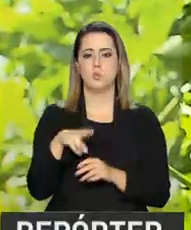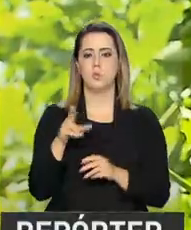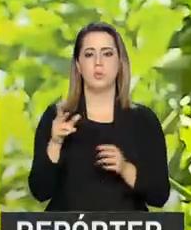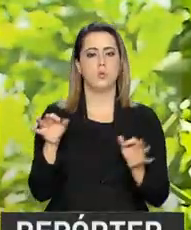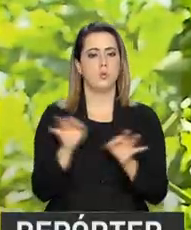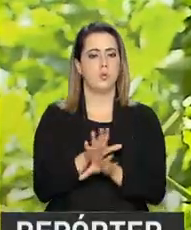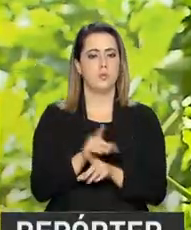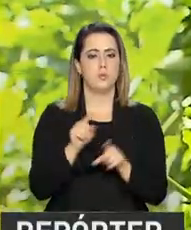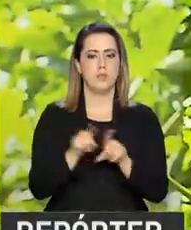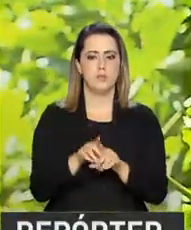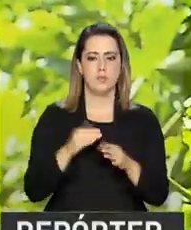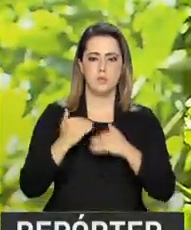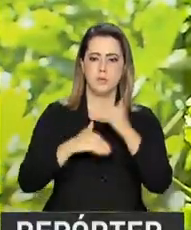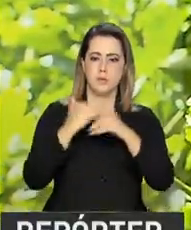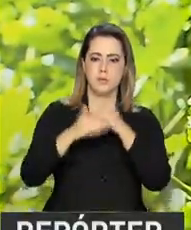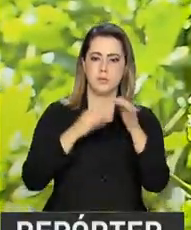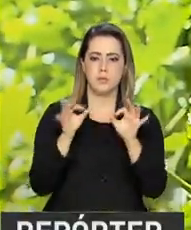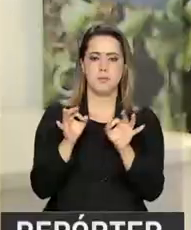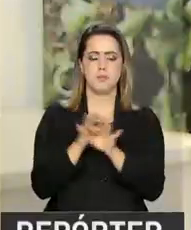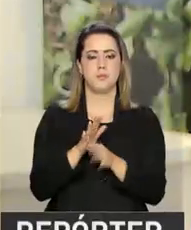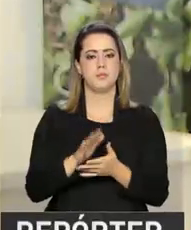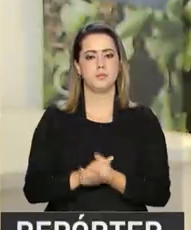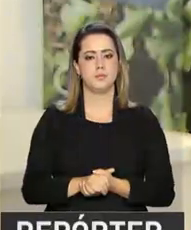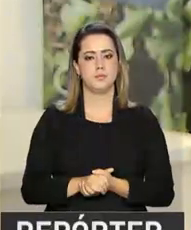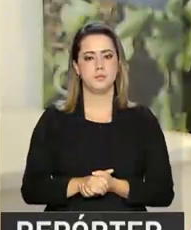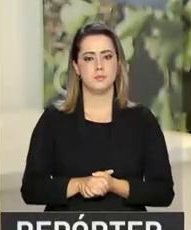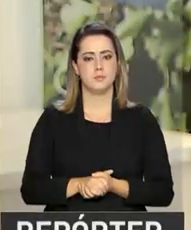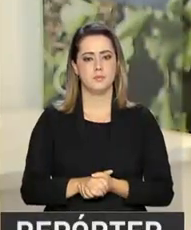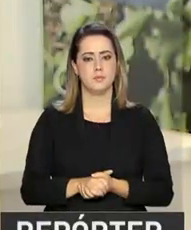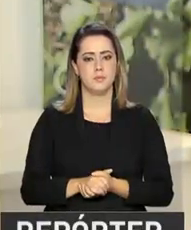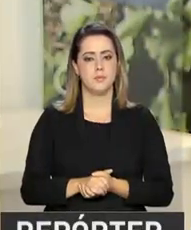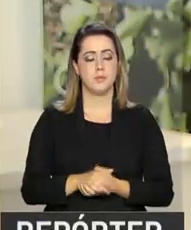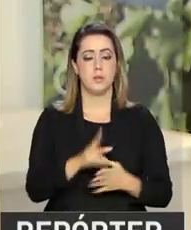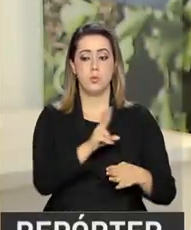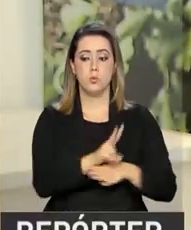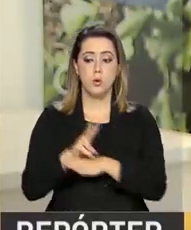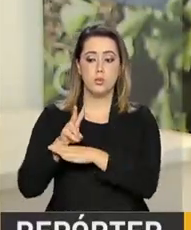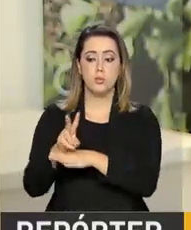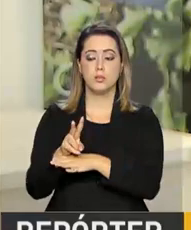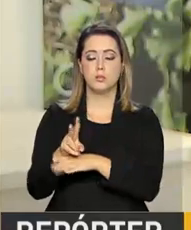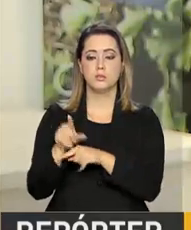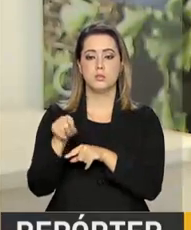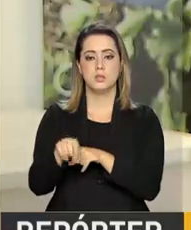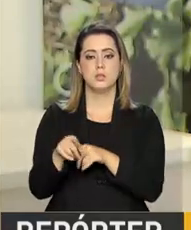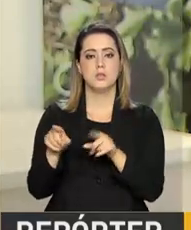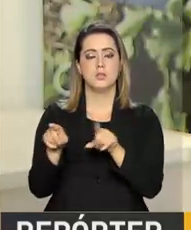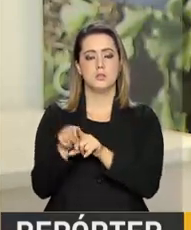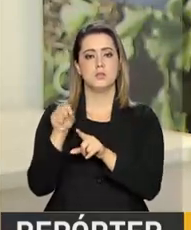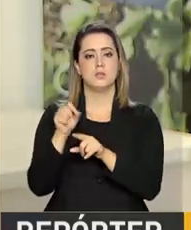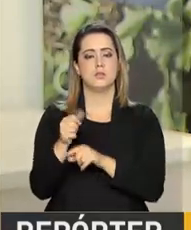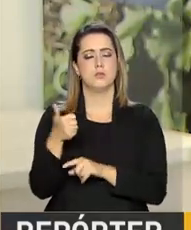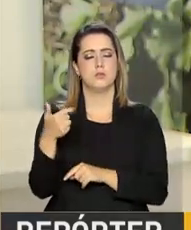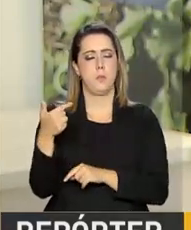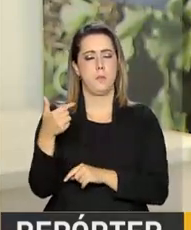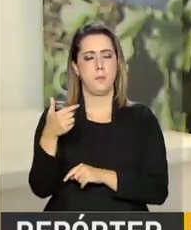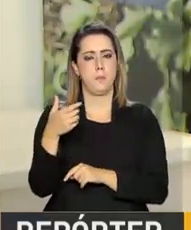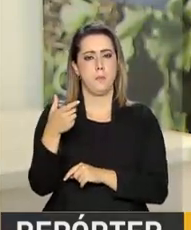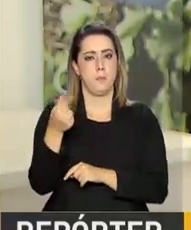pretendo aumentar a cultura, mas parar não. As condições de crédito são válidas agora para essa safra, 17 e 18. Né? Os